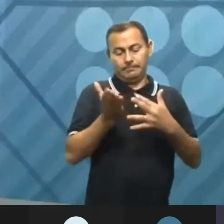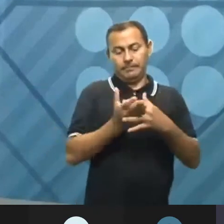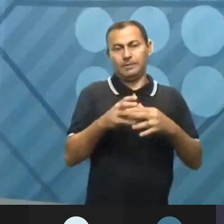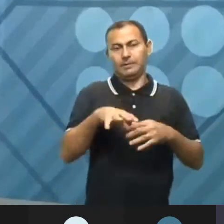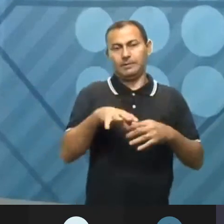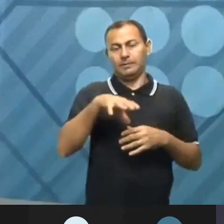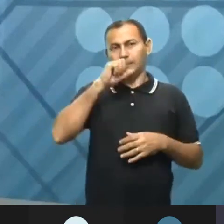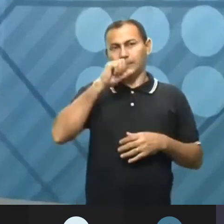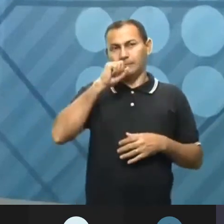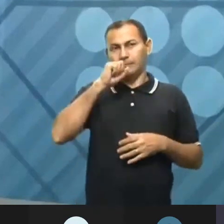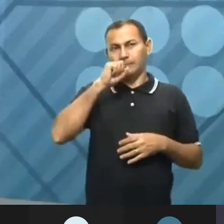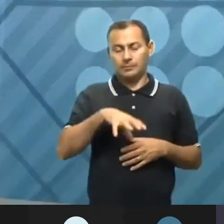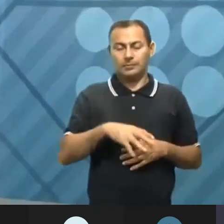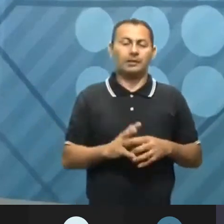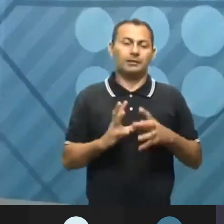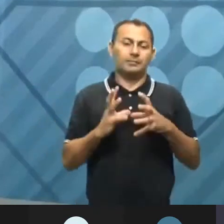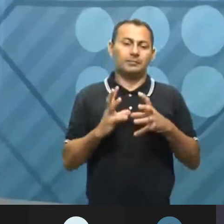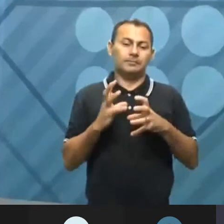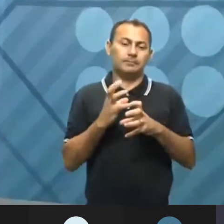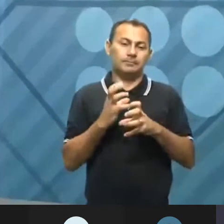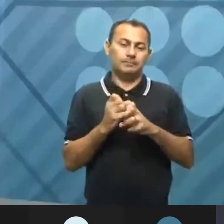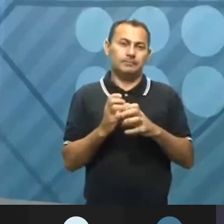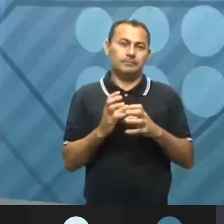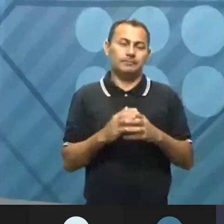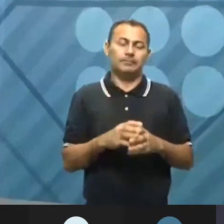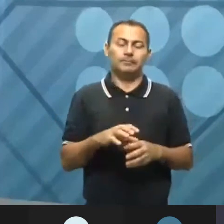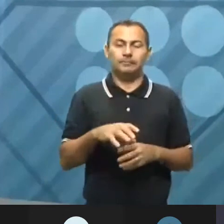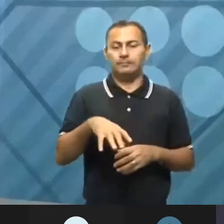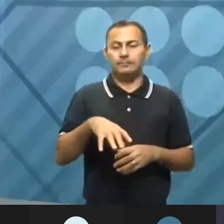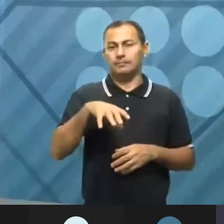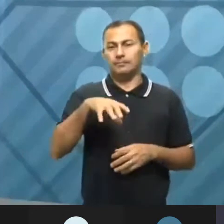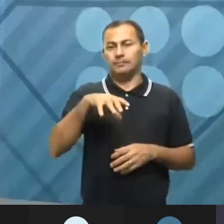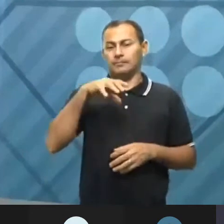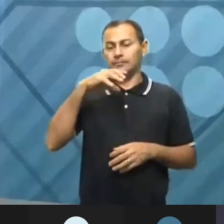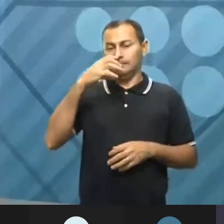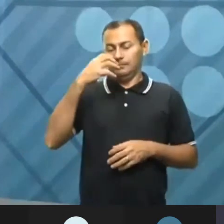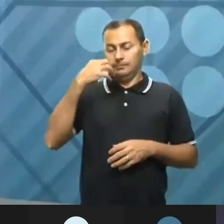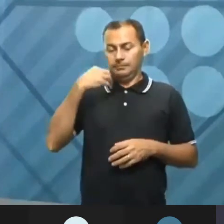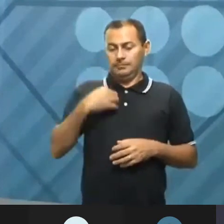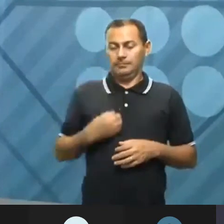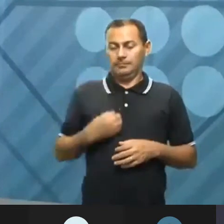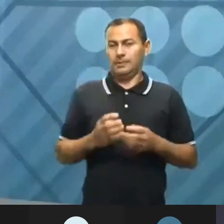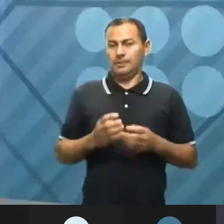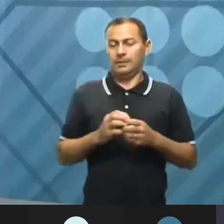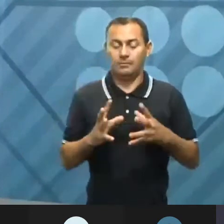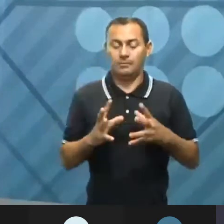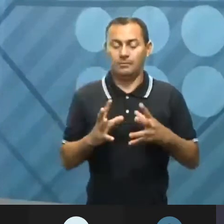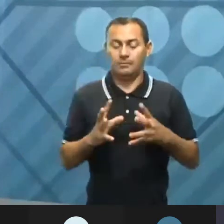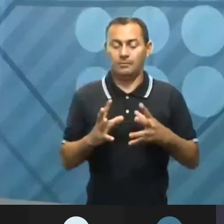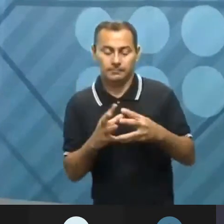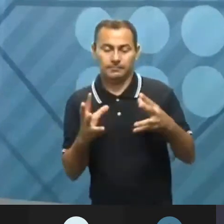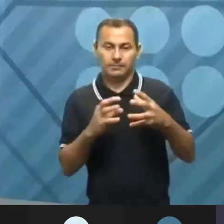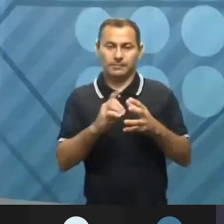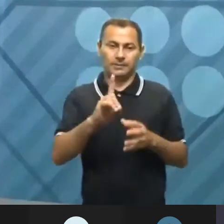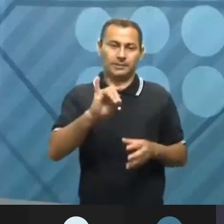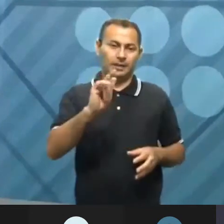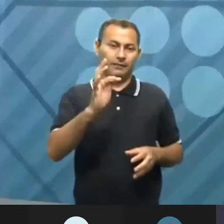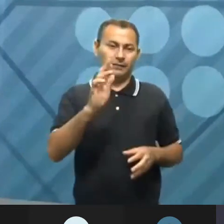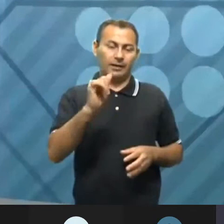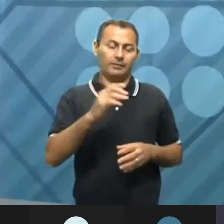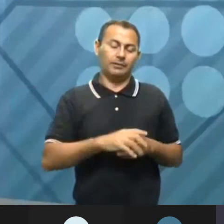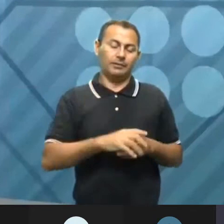da inspiração e eles também se contraem. Então, a inspiração, na verdade, ela é resultado do quê? De contração do